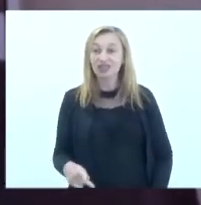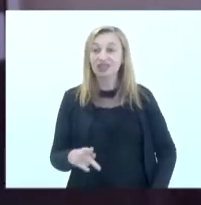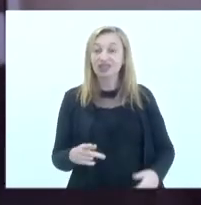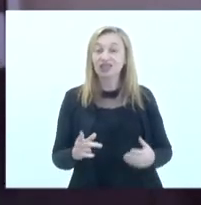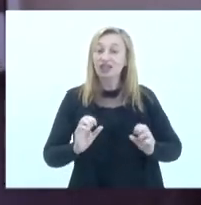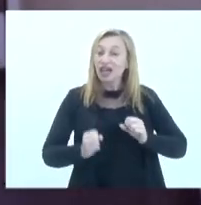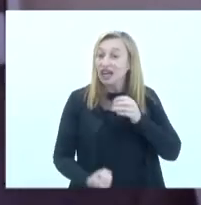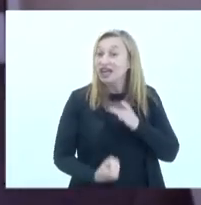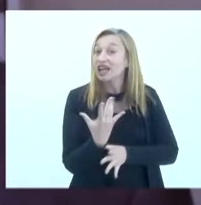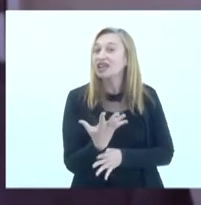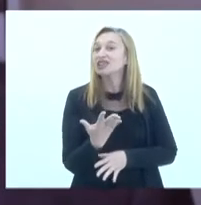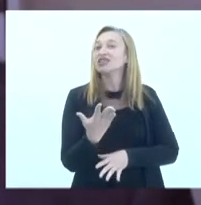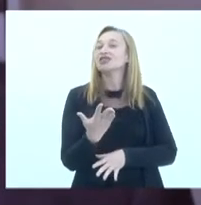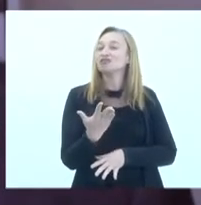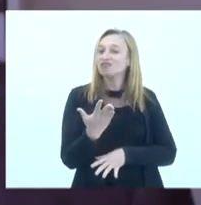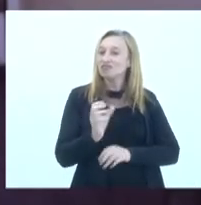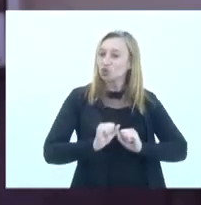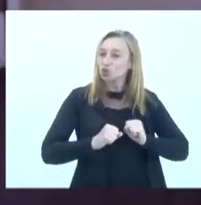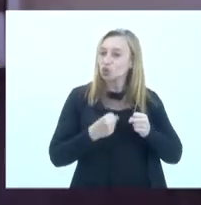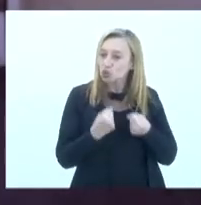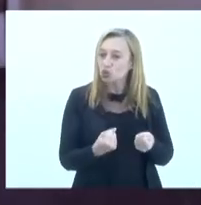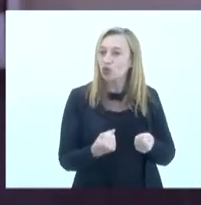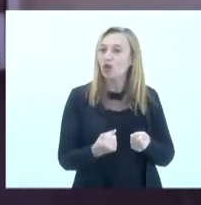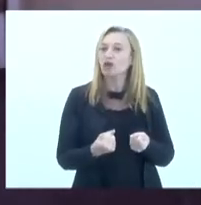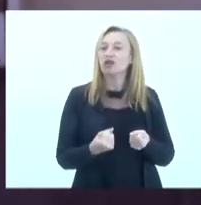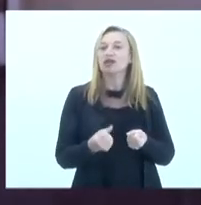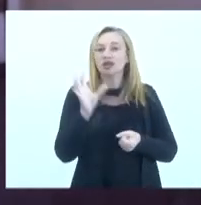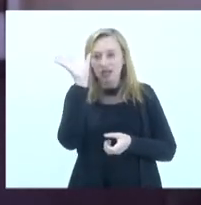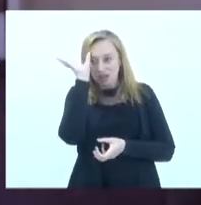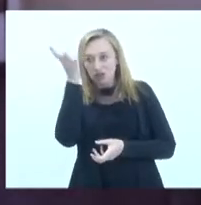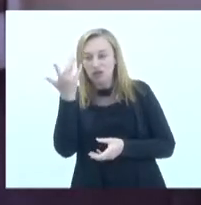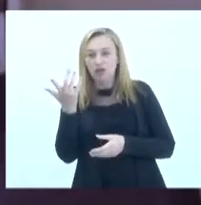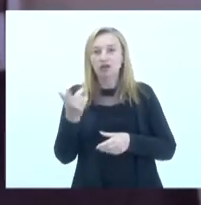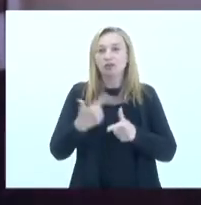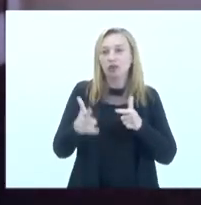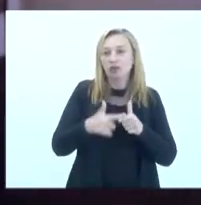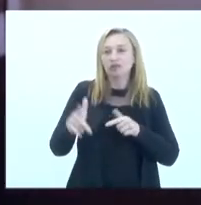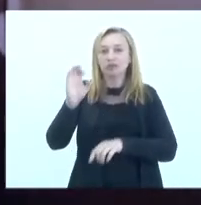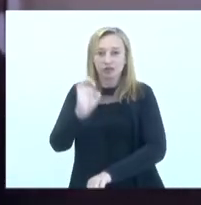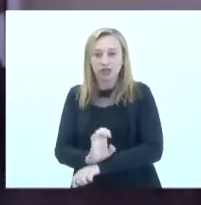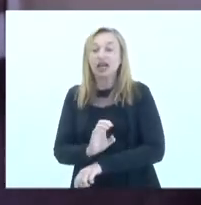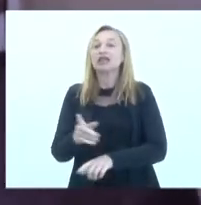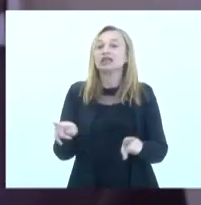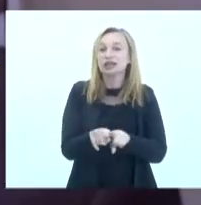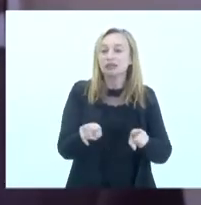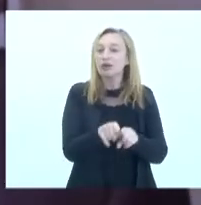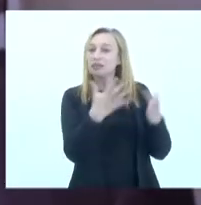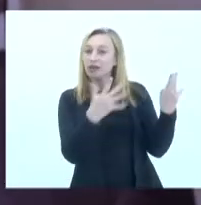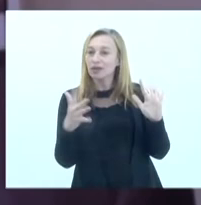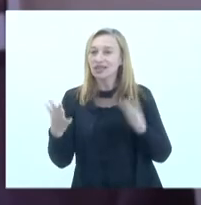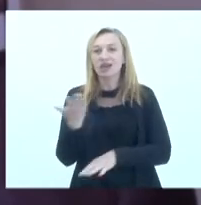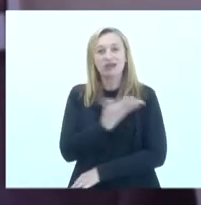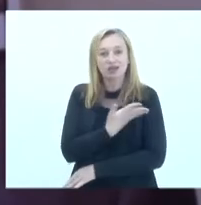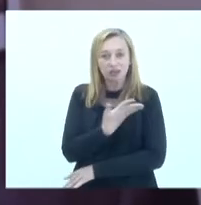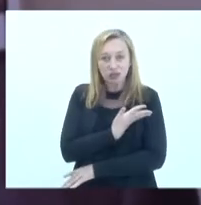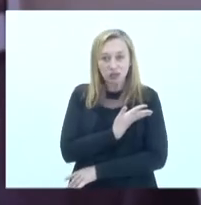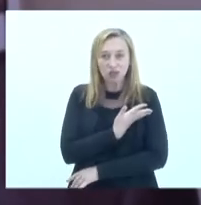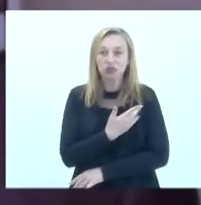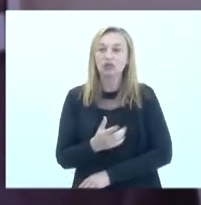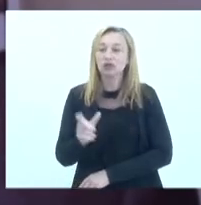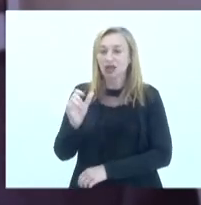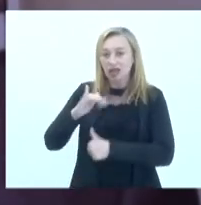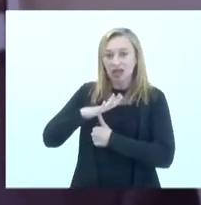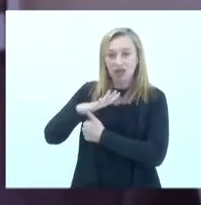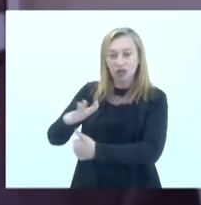na construção mais do que na busca, na construção de soluções para o Estado. Quero também cumprimentar aqui meus colegas na figura do